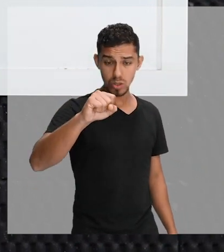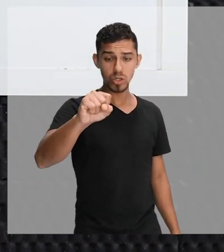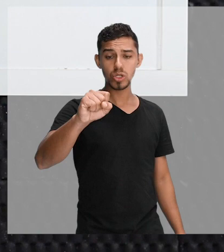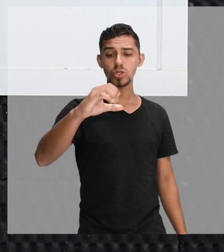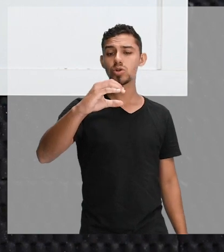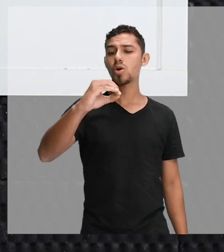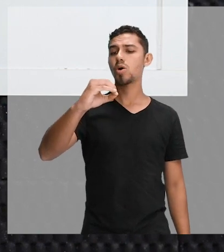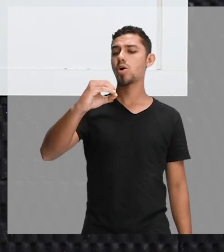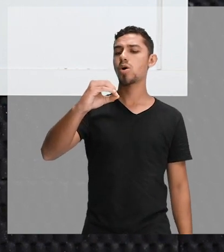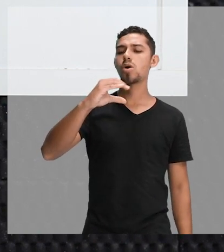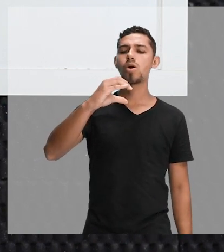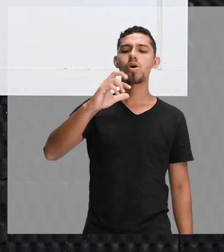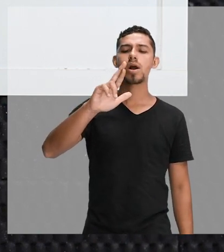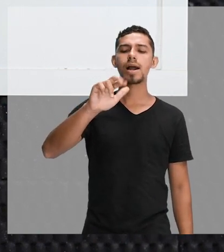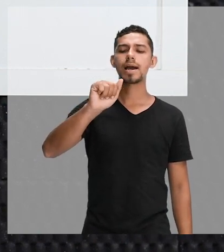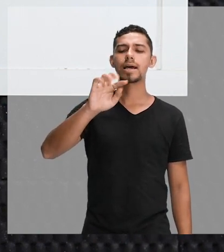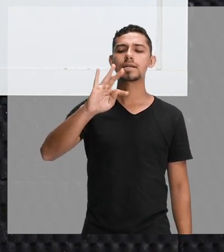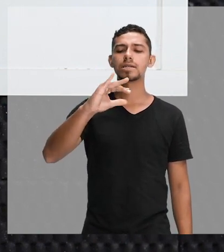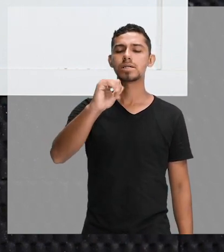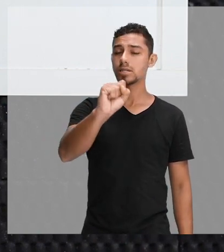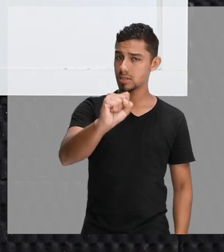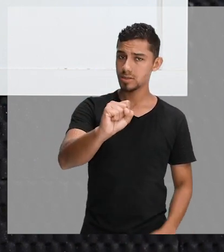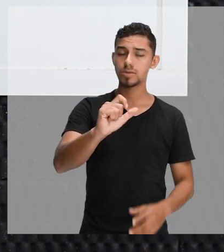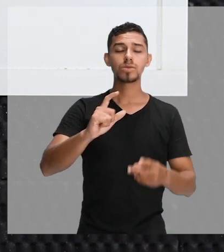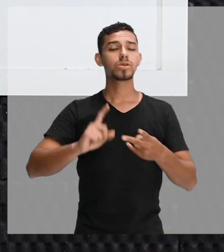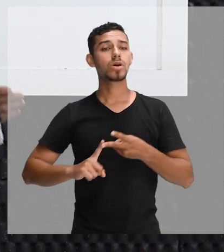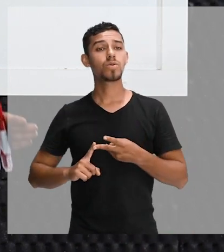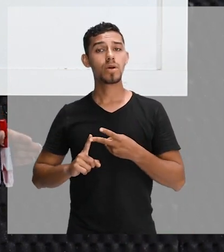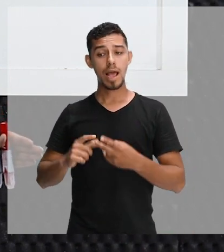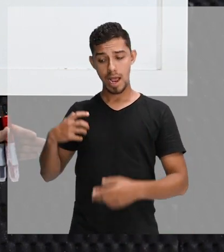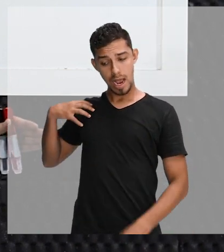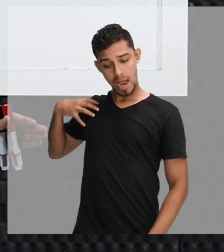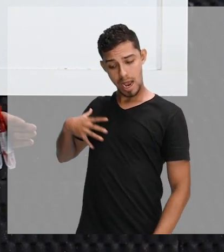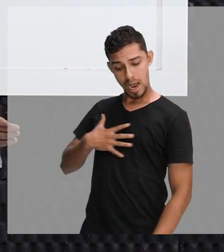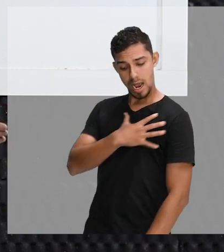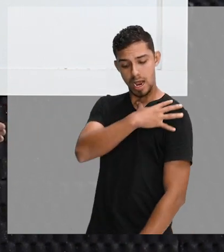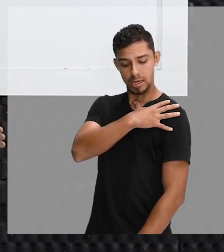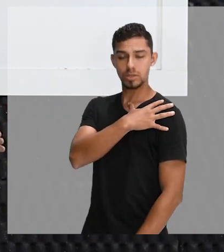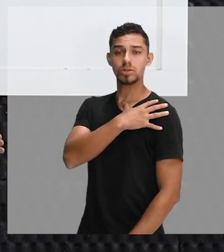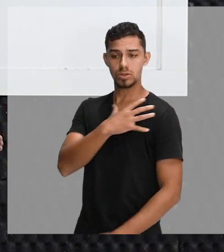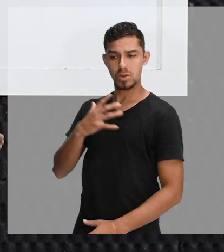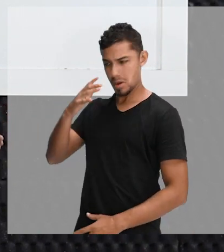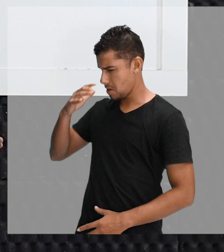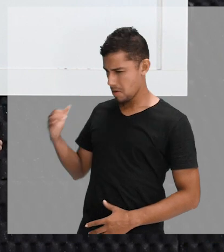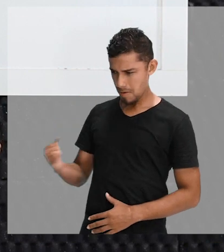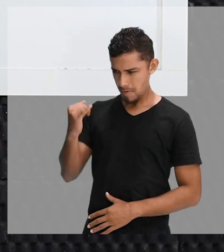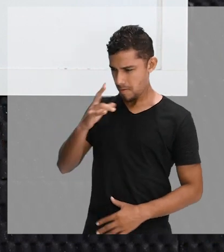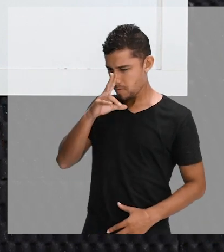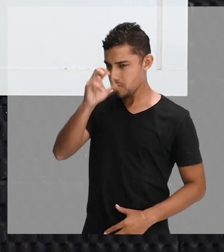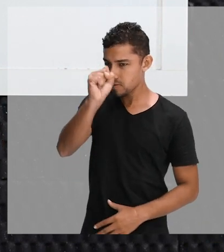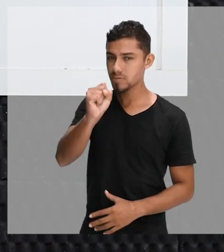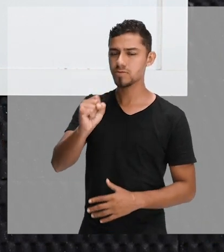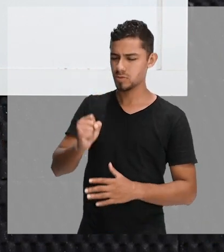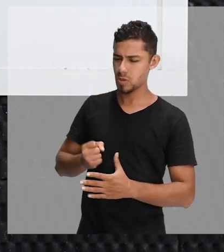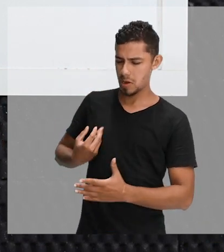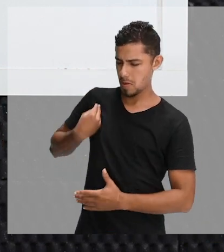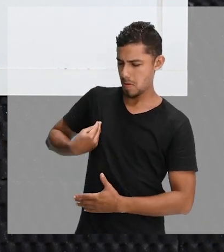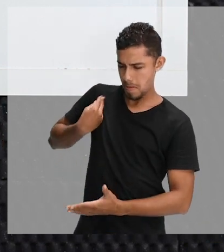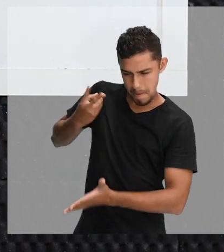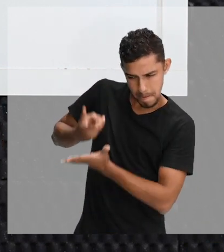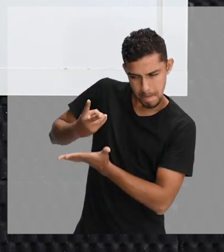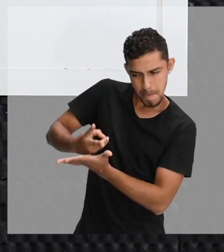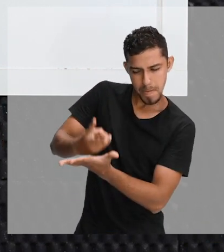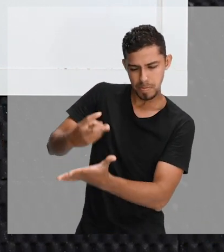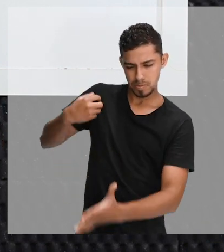Aristóteles muito fortemente. Claro que tem alguns elementos platônicos, mas Aristóteles vai acabar predominando, Aristóteles vai